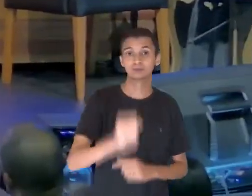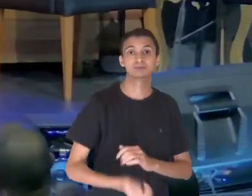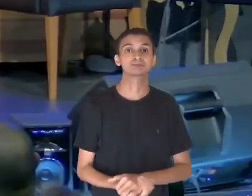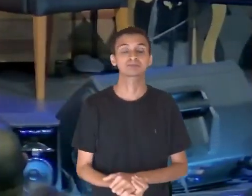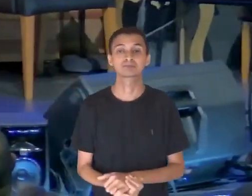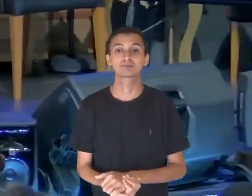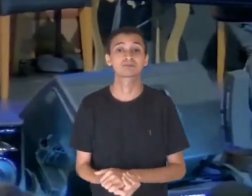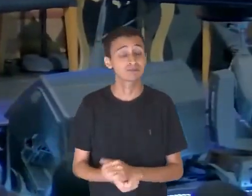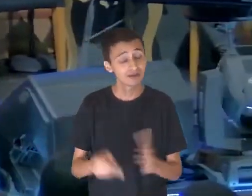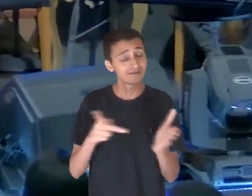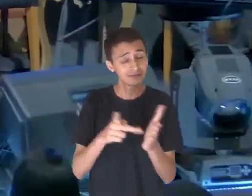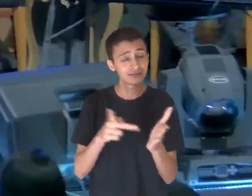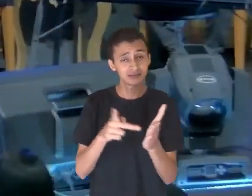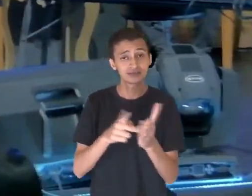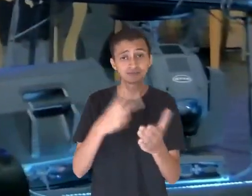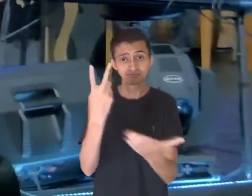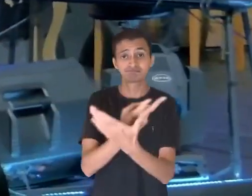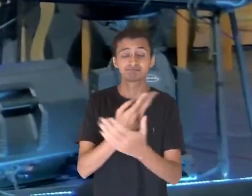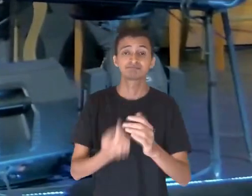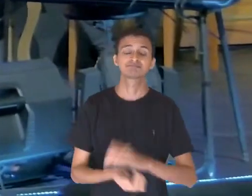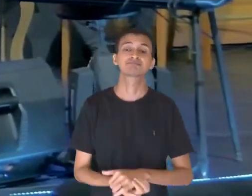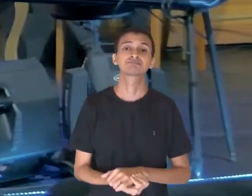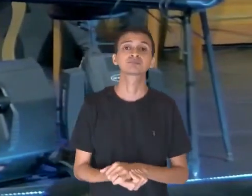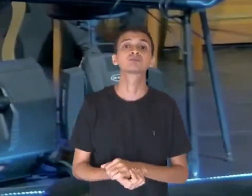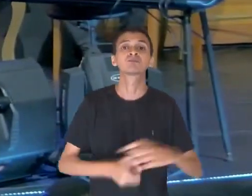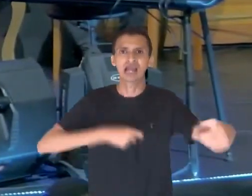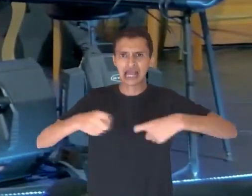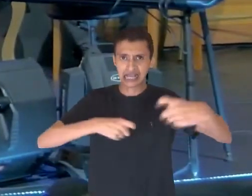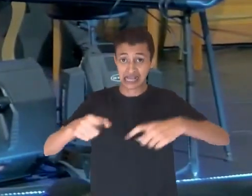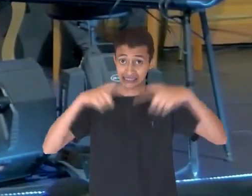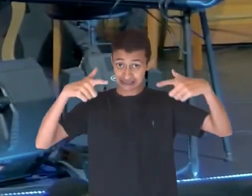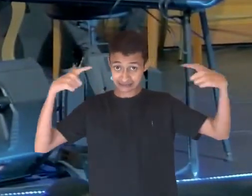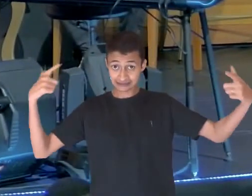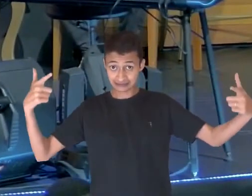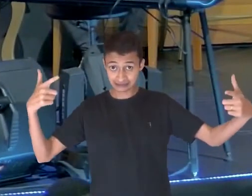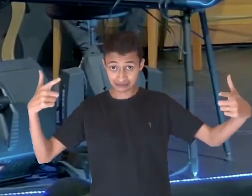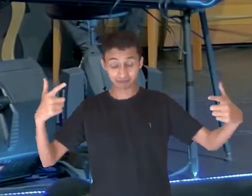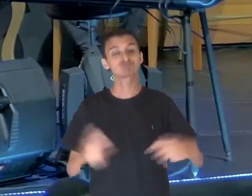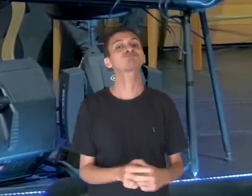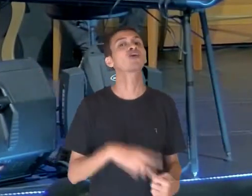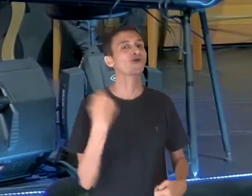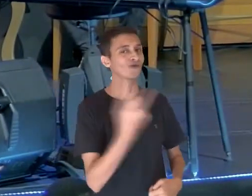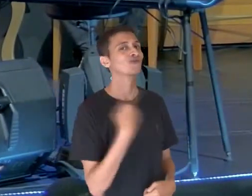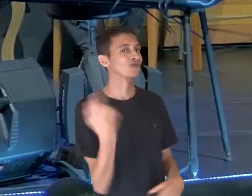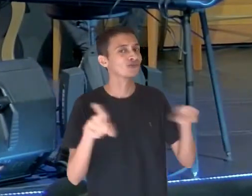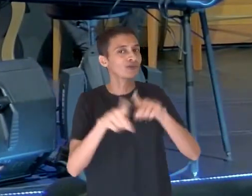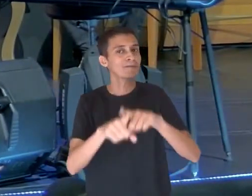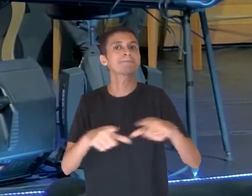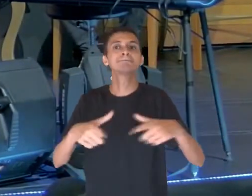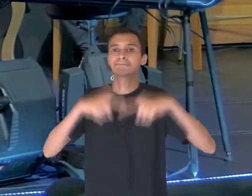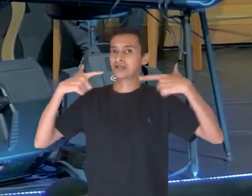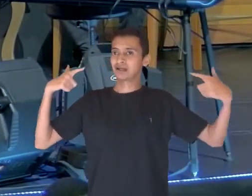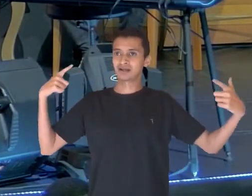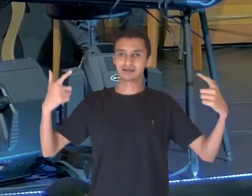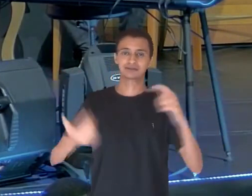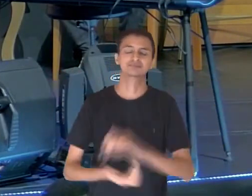Essa é uma lei no mundo espiritual. A guerra é grande, irmã? Tu é grande.